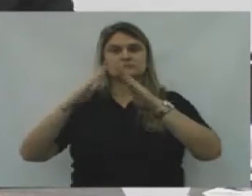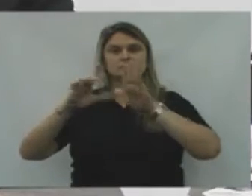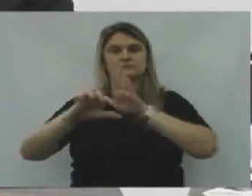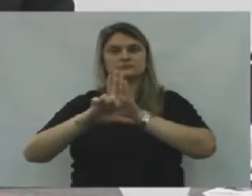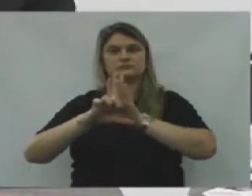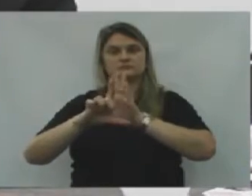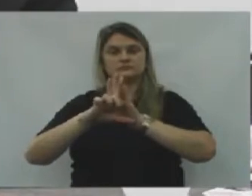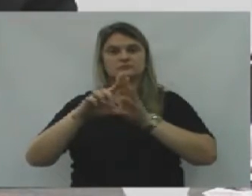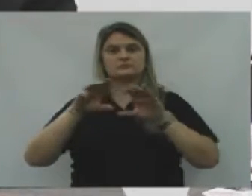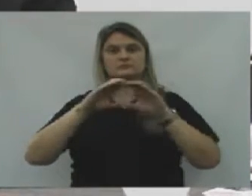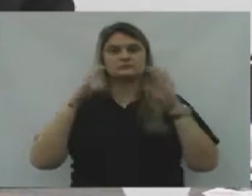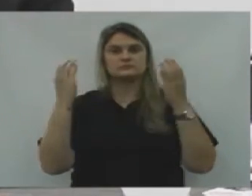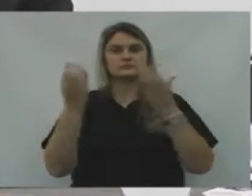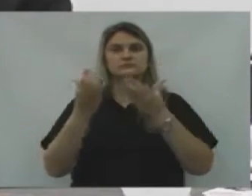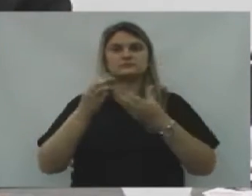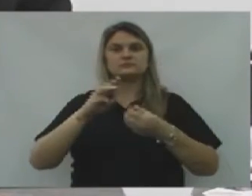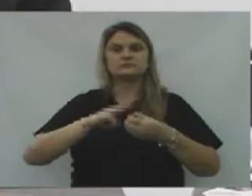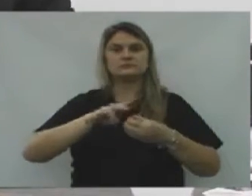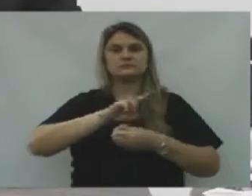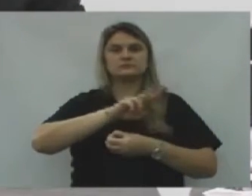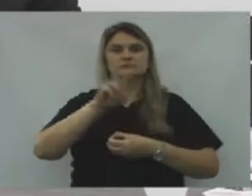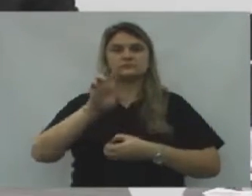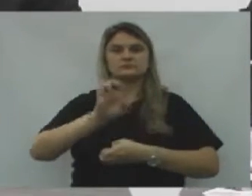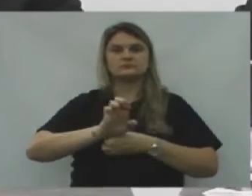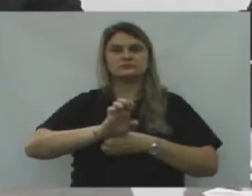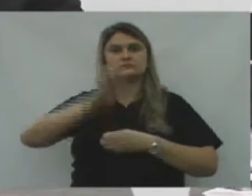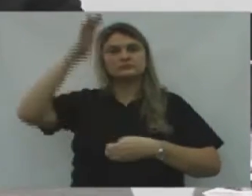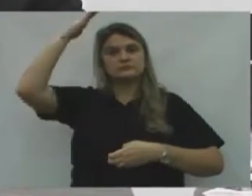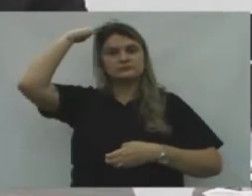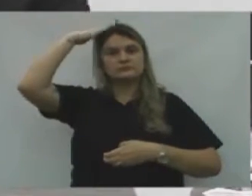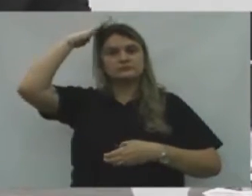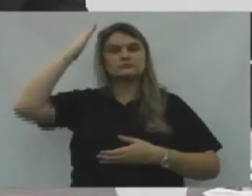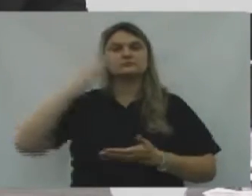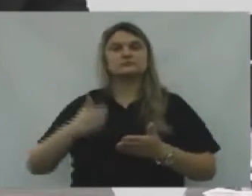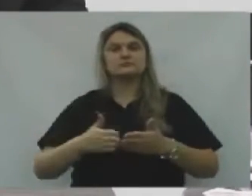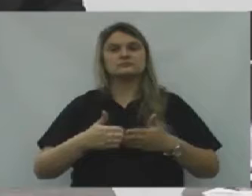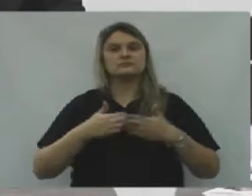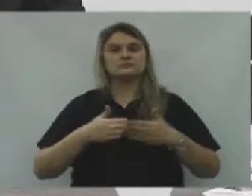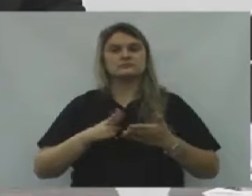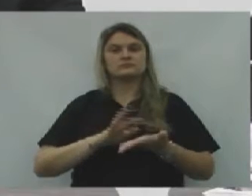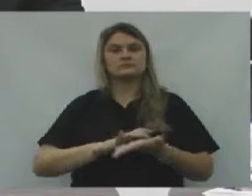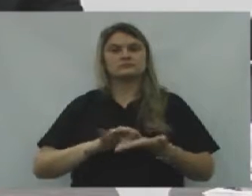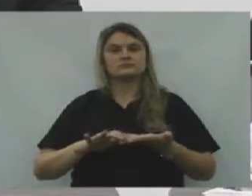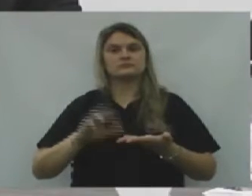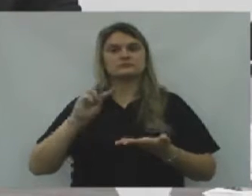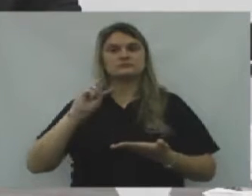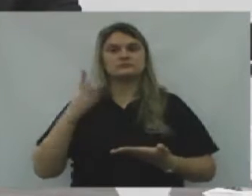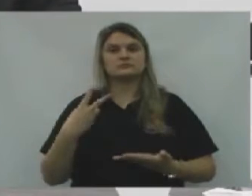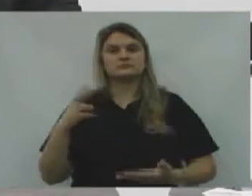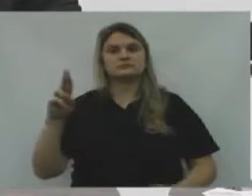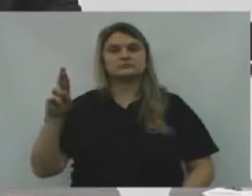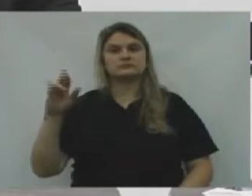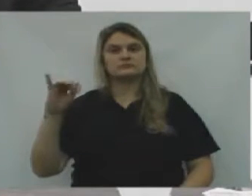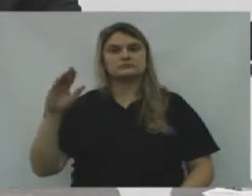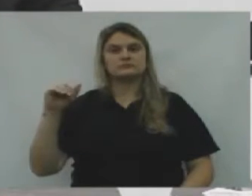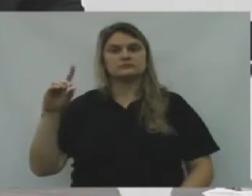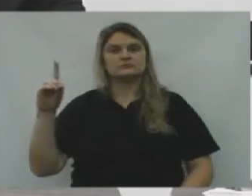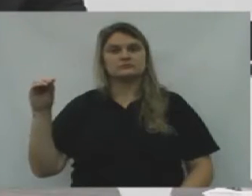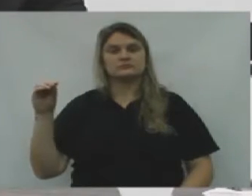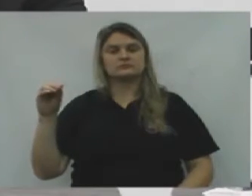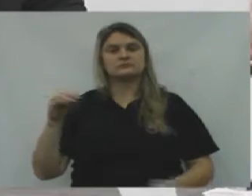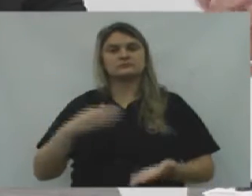Legislatura da Câmara Municipal de União da Vitória, Estado do Paraná. Solicito ao secretário e vereador Ricardo Adriano Sass